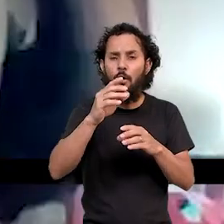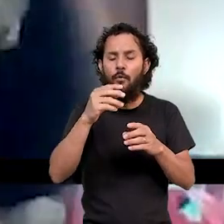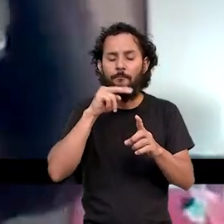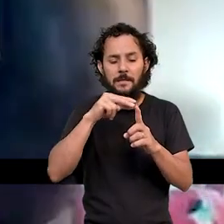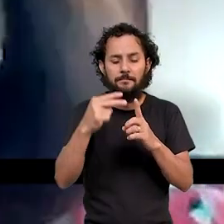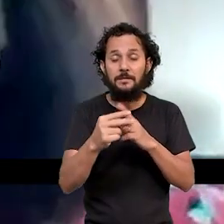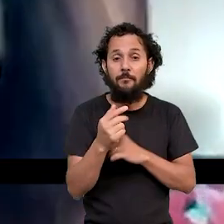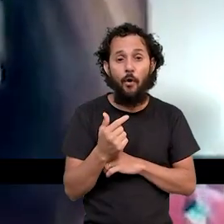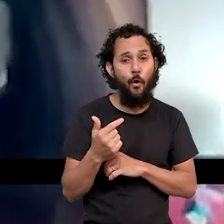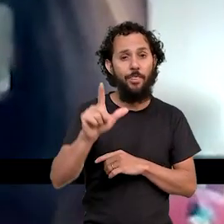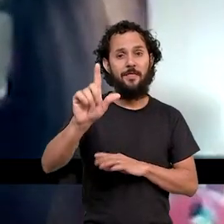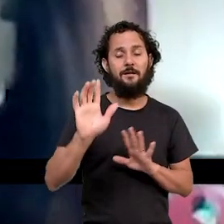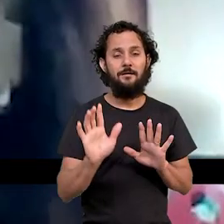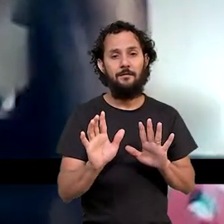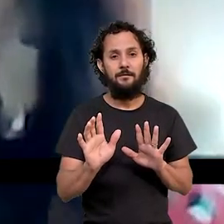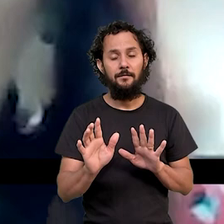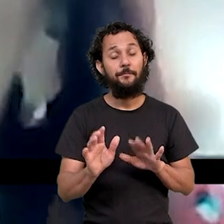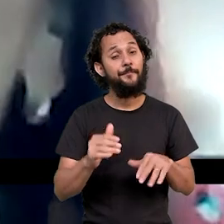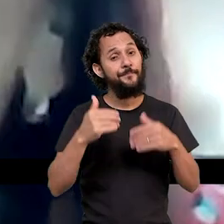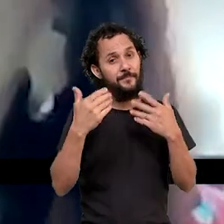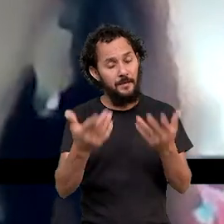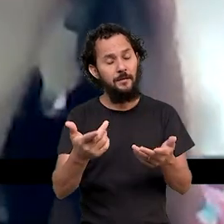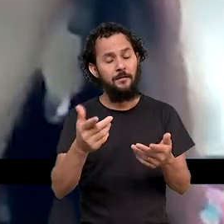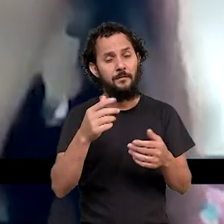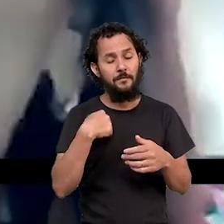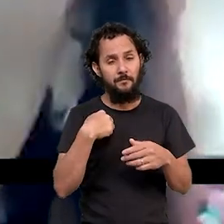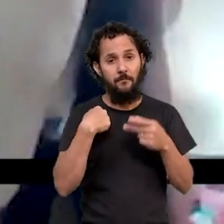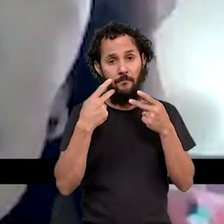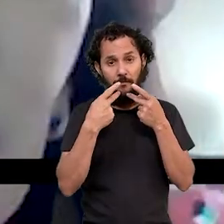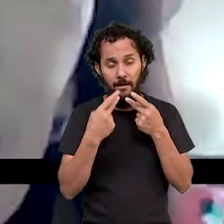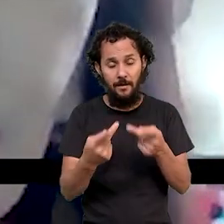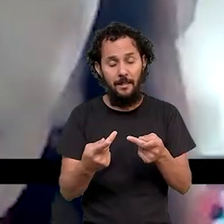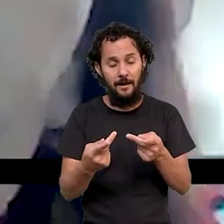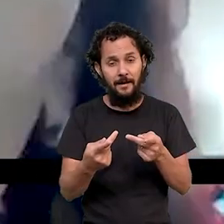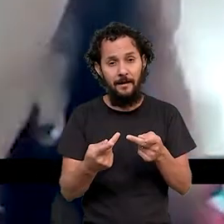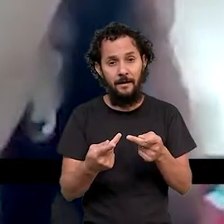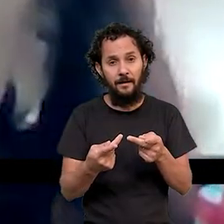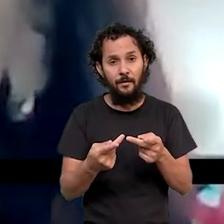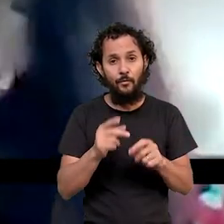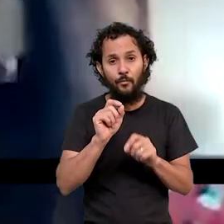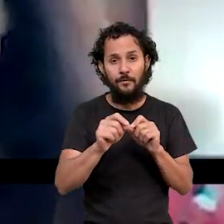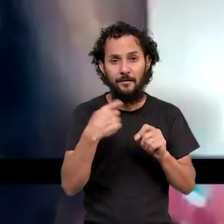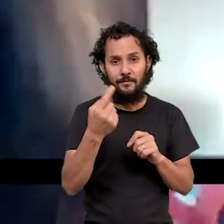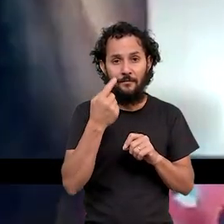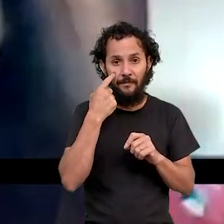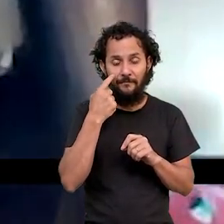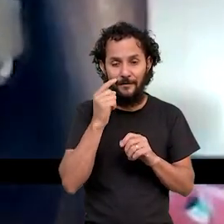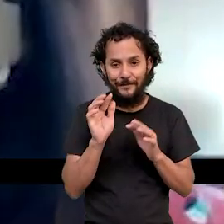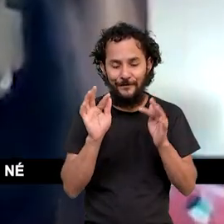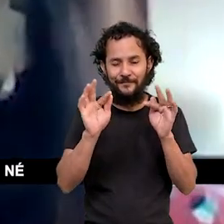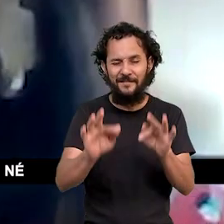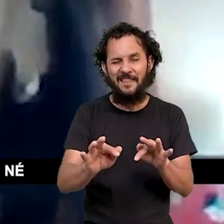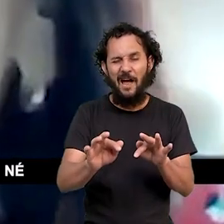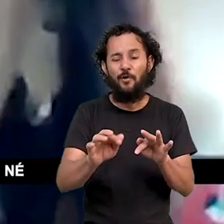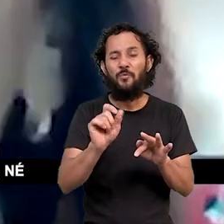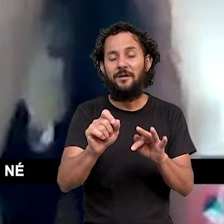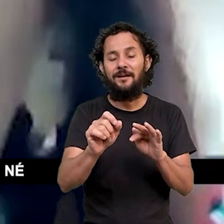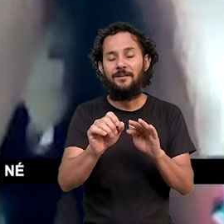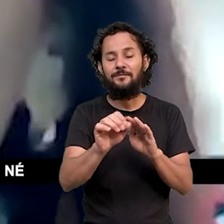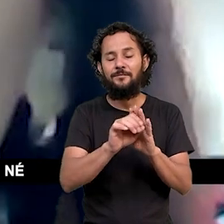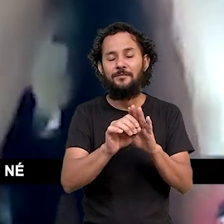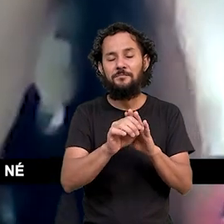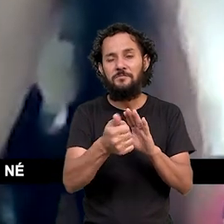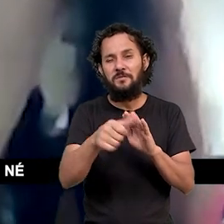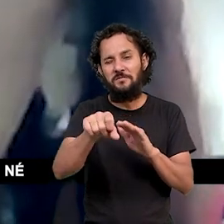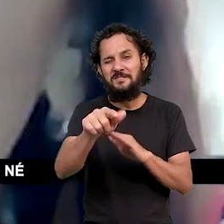uma outra perspectiva. E aí eu já vou trazer aqui o que nós vamos ver no final dos anos